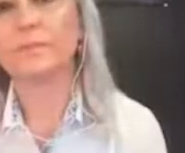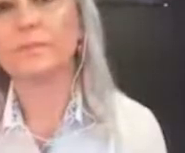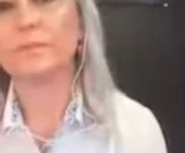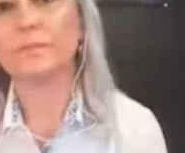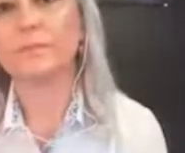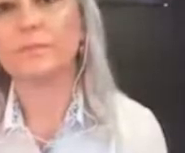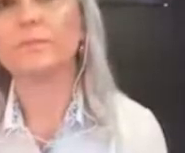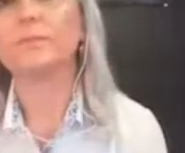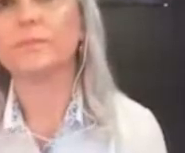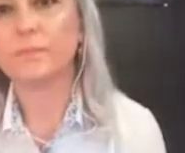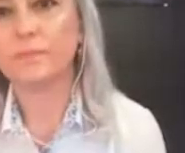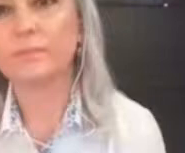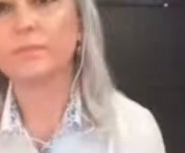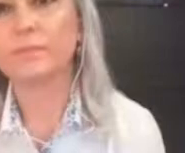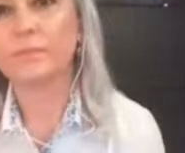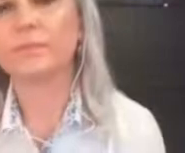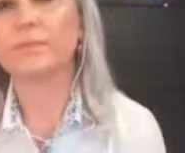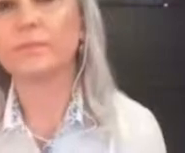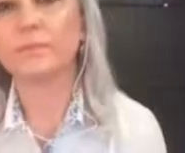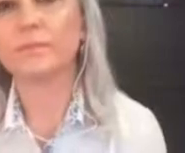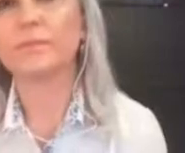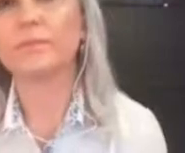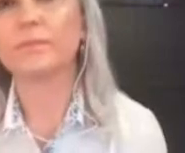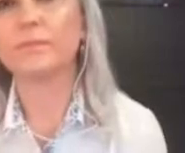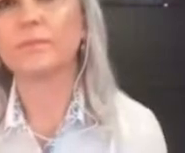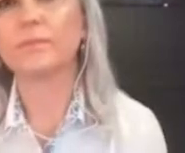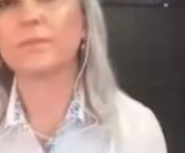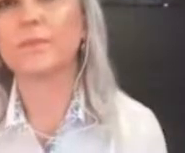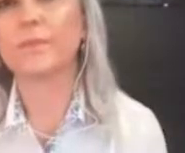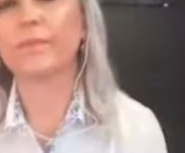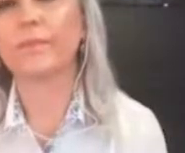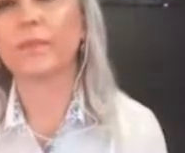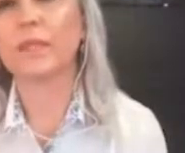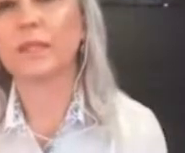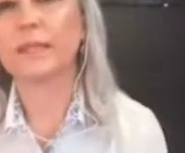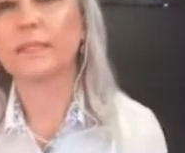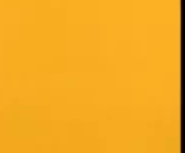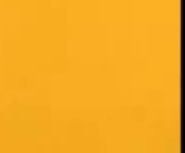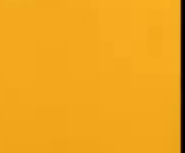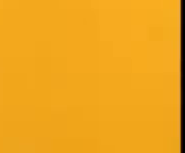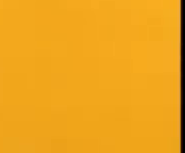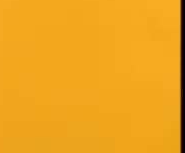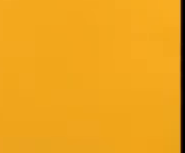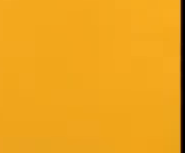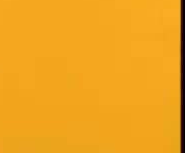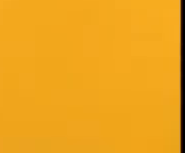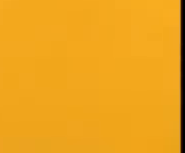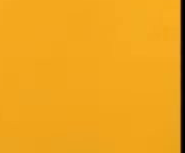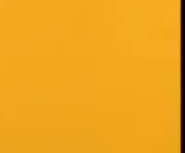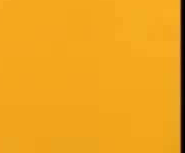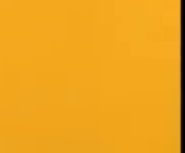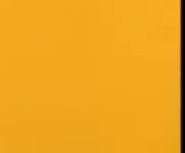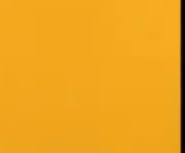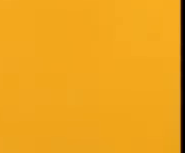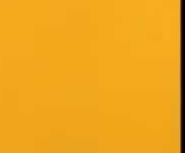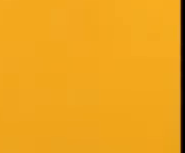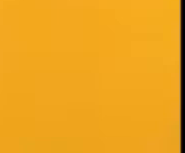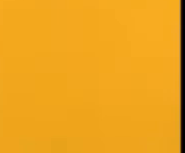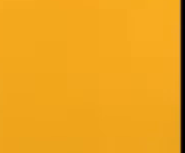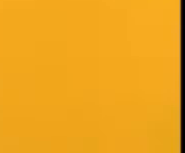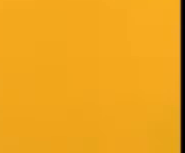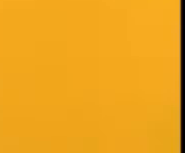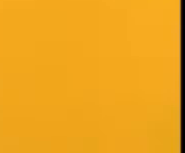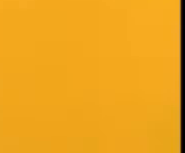dariam para os profissionais que estão enfrentando essas dificuldades, assim como vocês? A gente tem que ter a perseverança, a